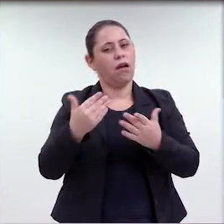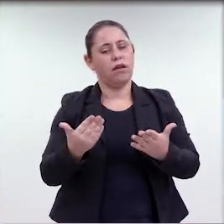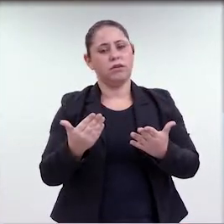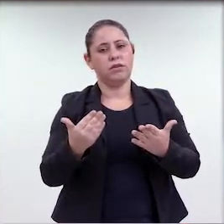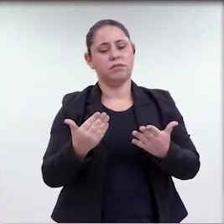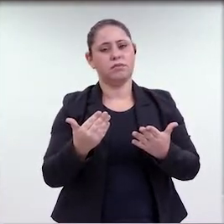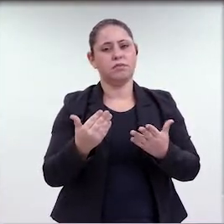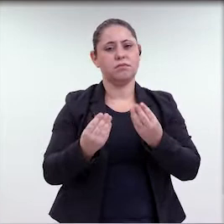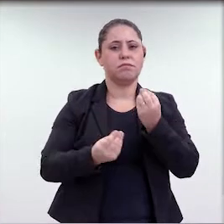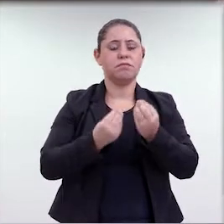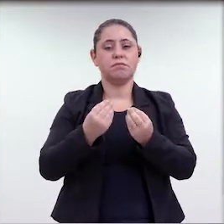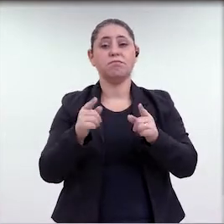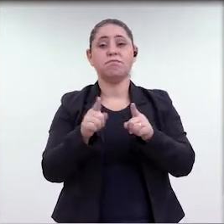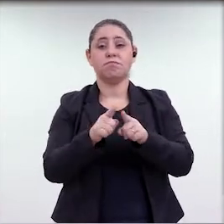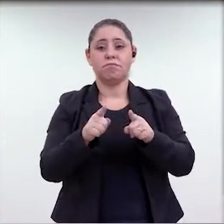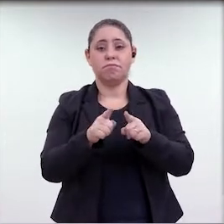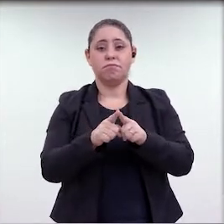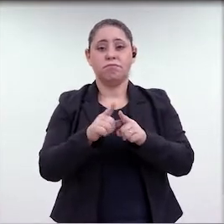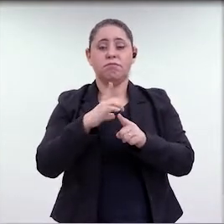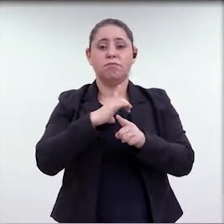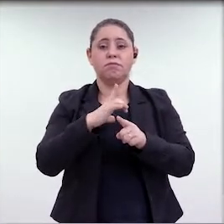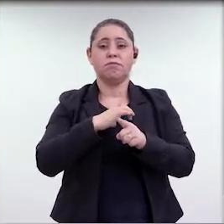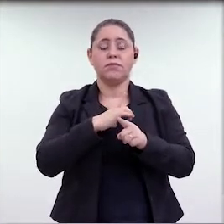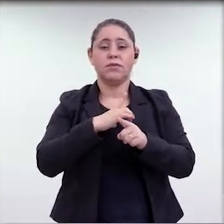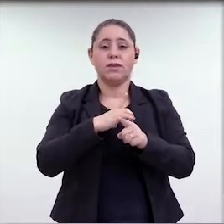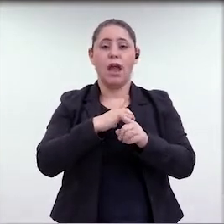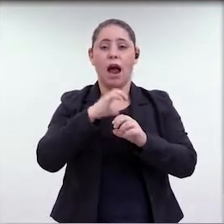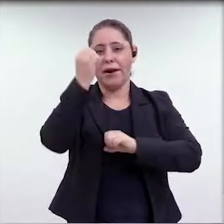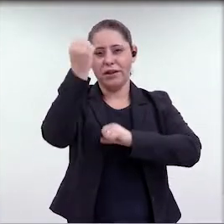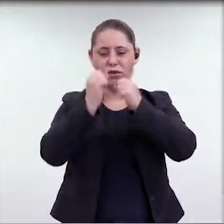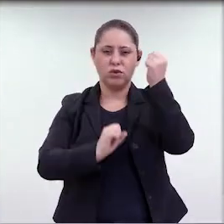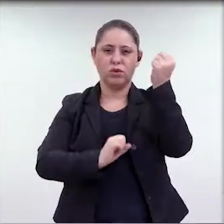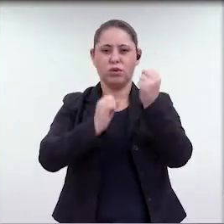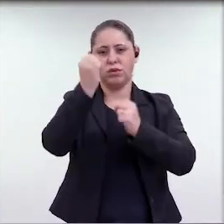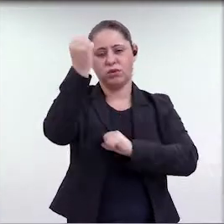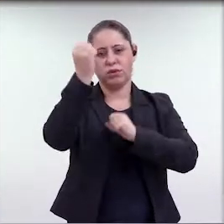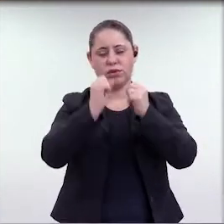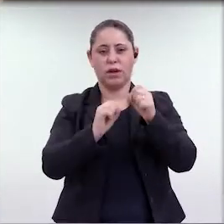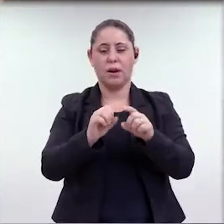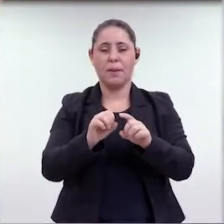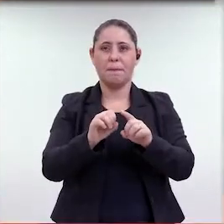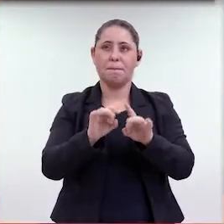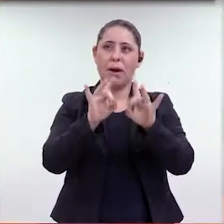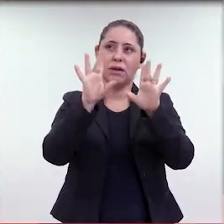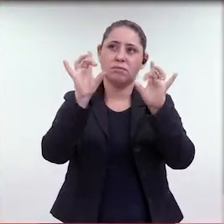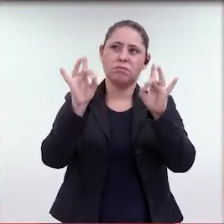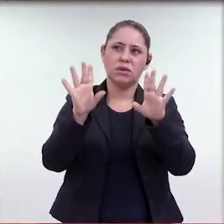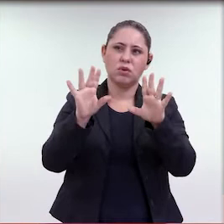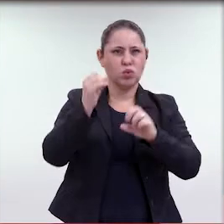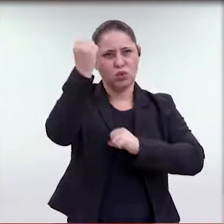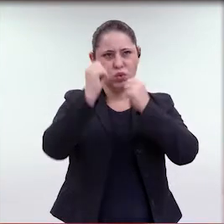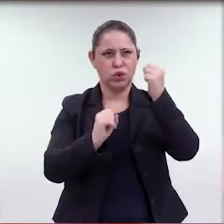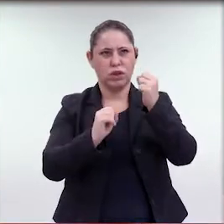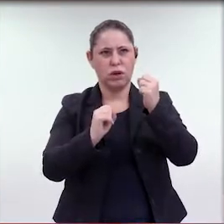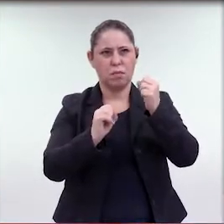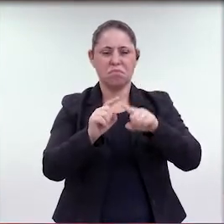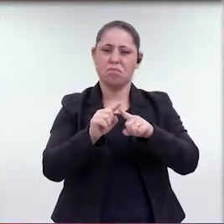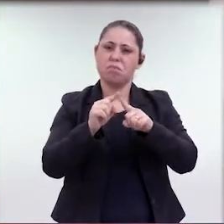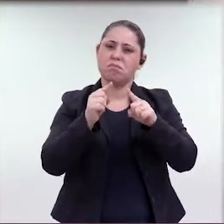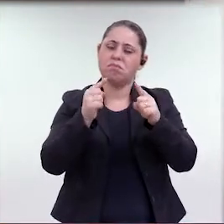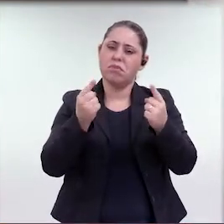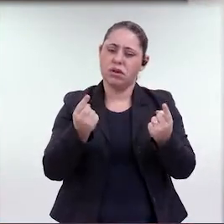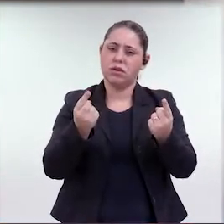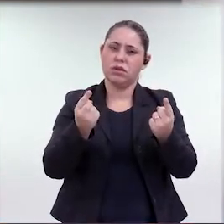enfim. E aí a gente tem a indústria, né? E mais especificamente, não necessariamente a indústria,